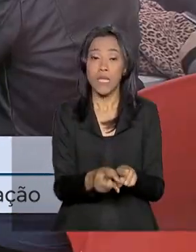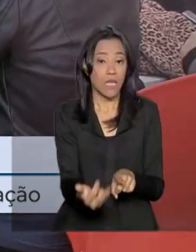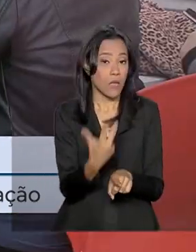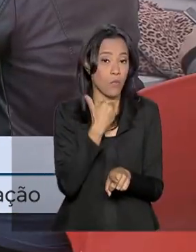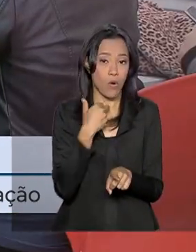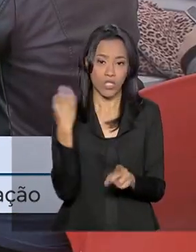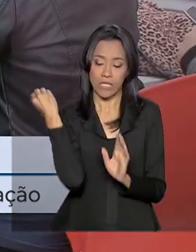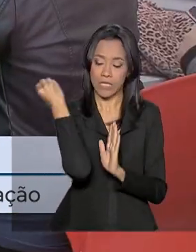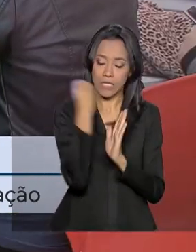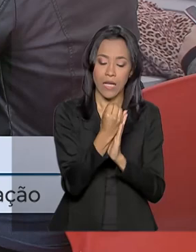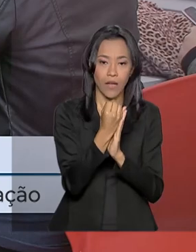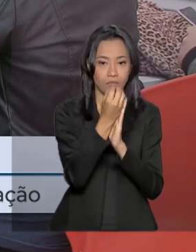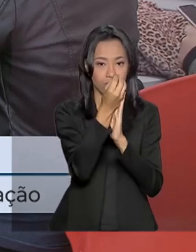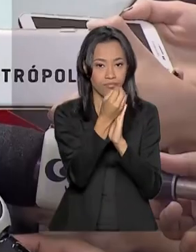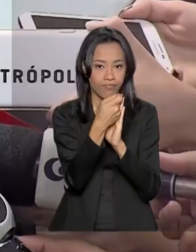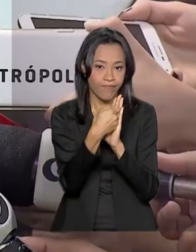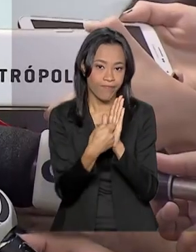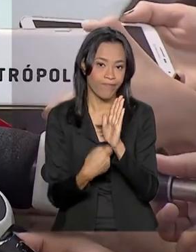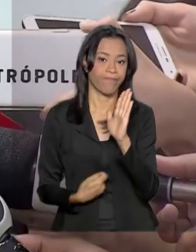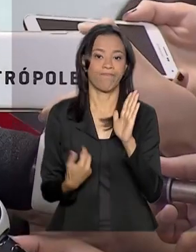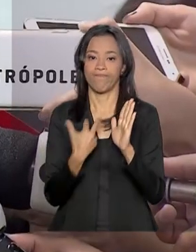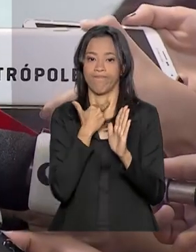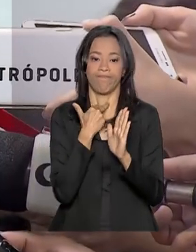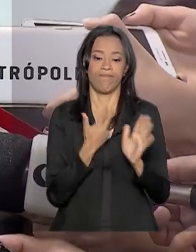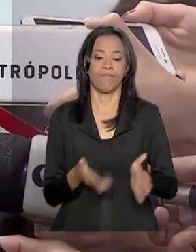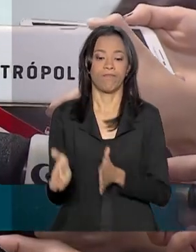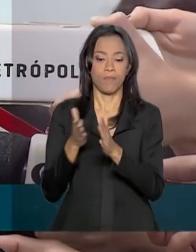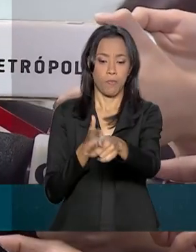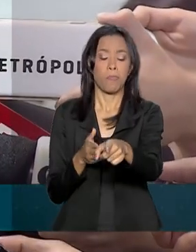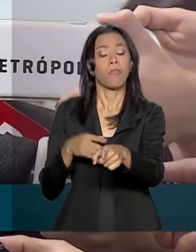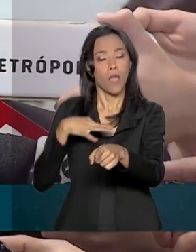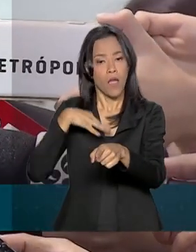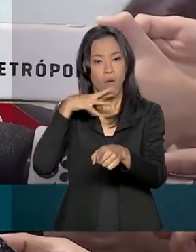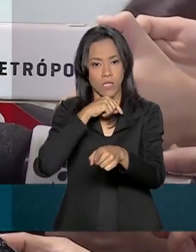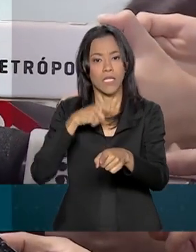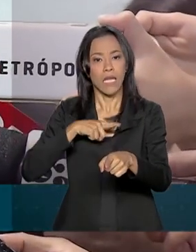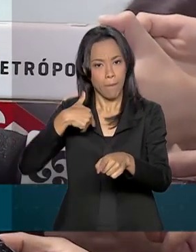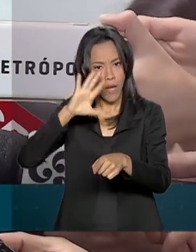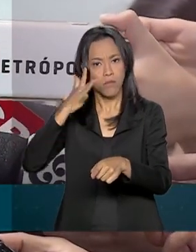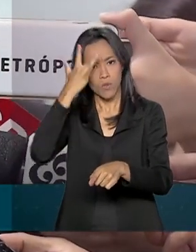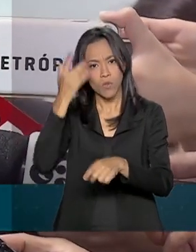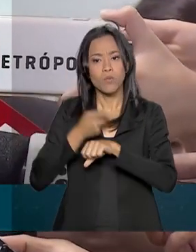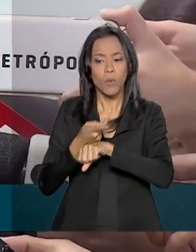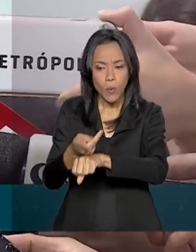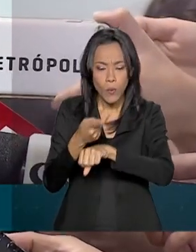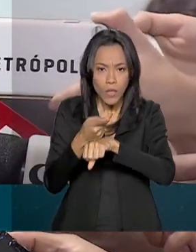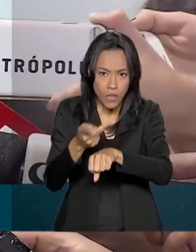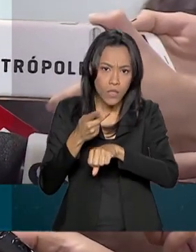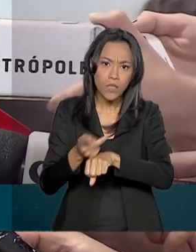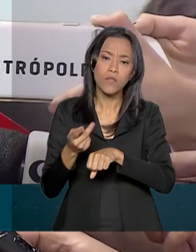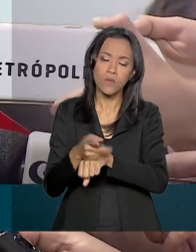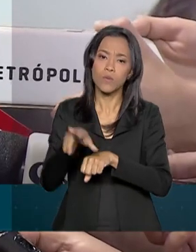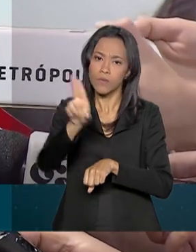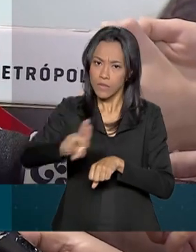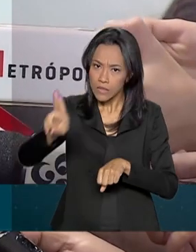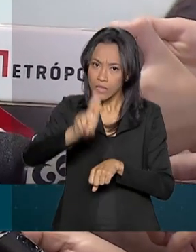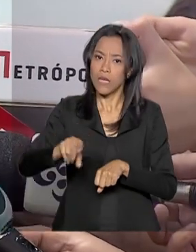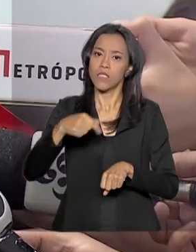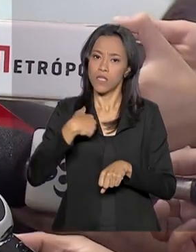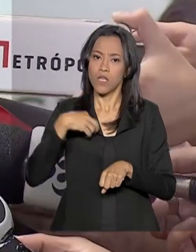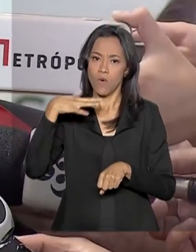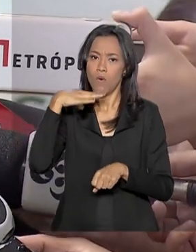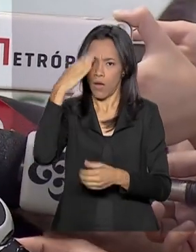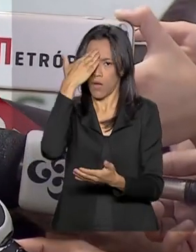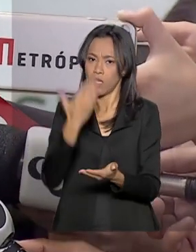ter zerado a prova de redação. A gente acredita que tem mais gente buscando ensino superior agora no segundo semestre. Então a gente acredita num aumento também